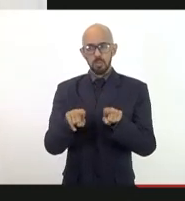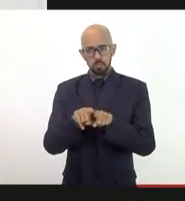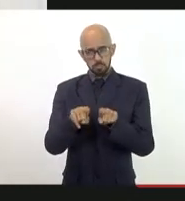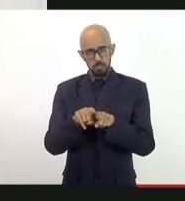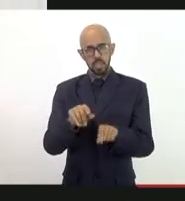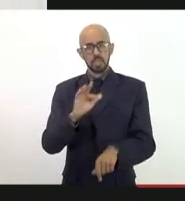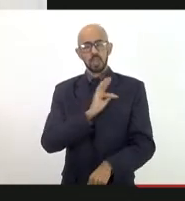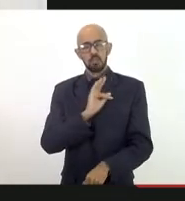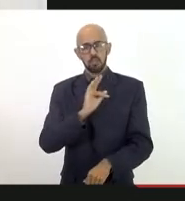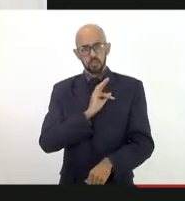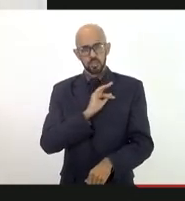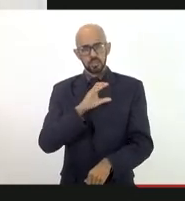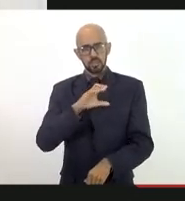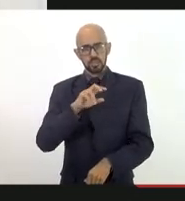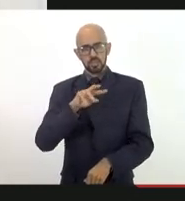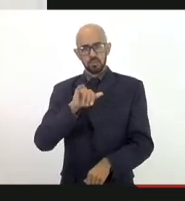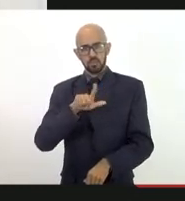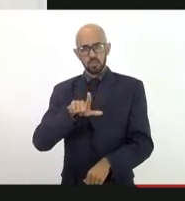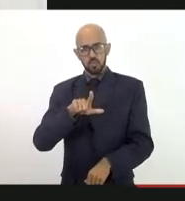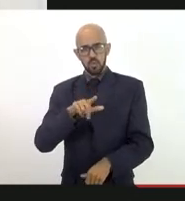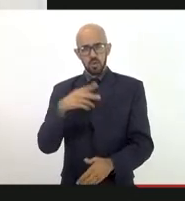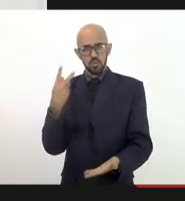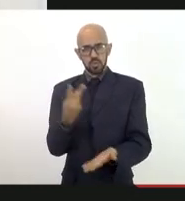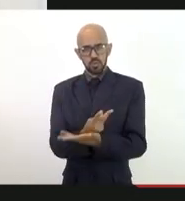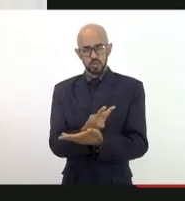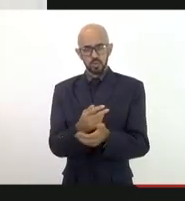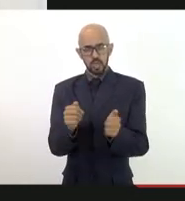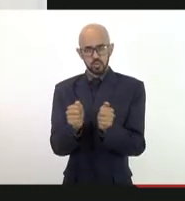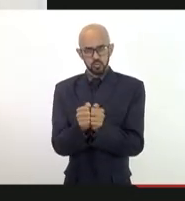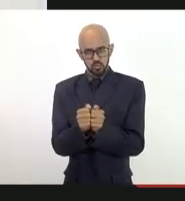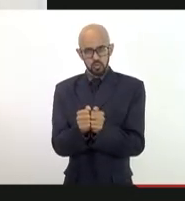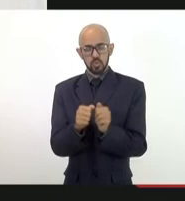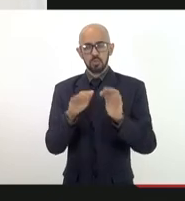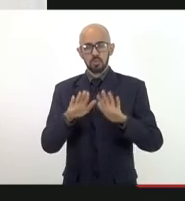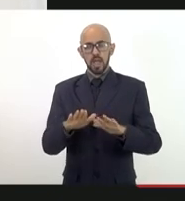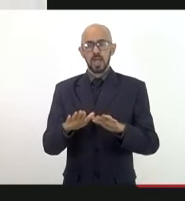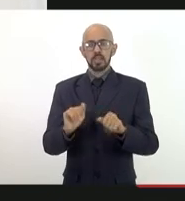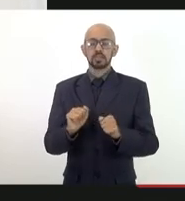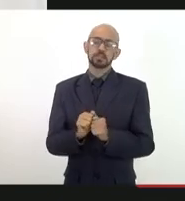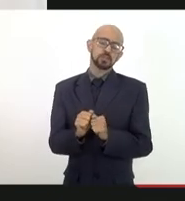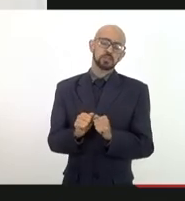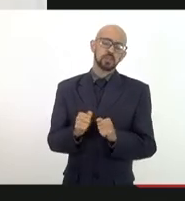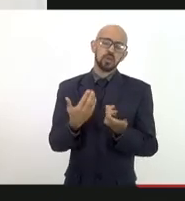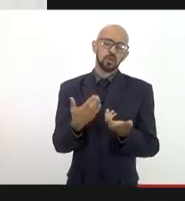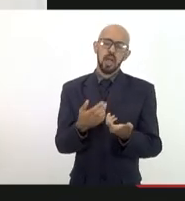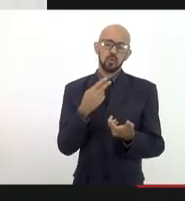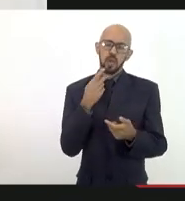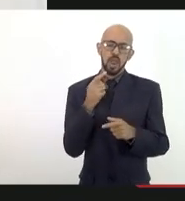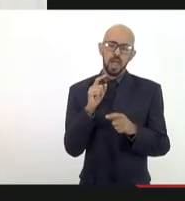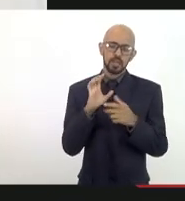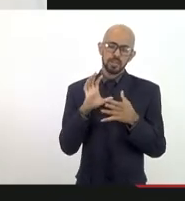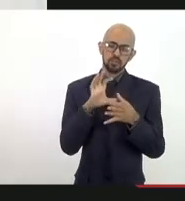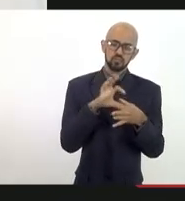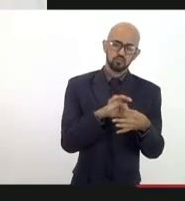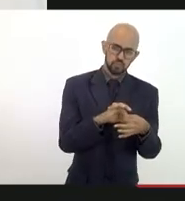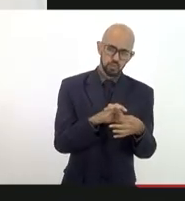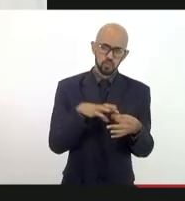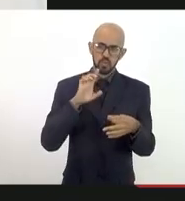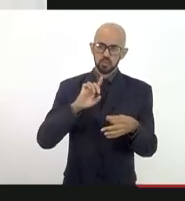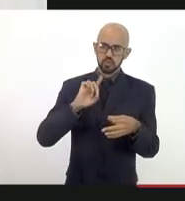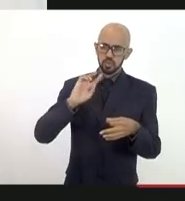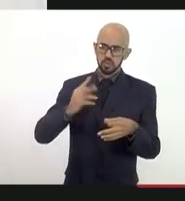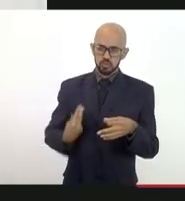estiveram naquela operação e ocorreu daquela forma, mas o que eu queria trazer aqui para a gente fazer esse vínculo com direitos humanos, e